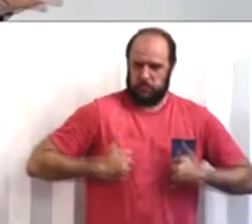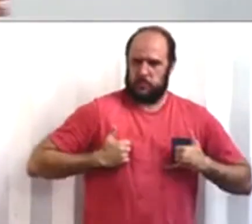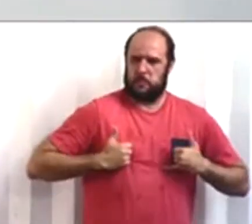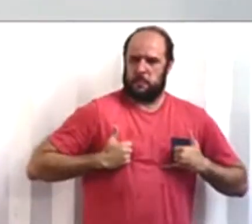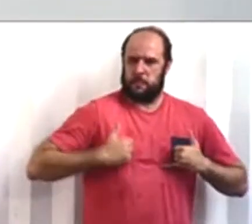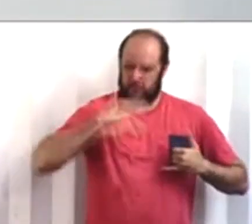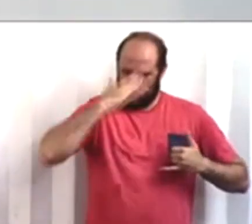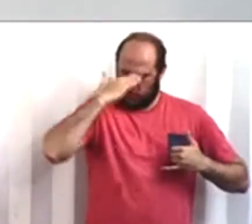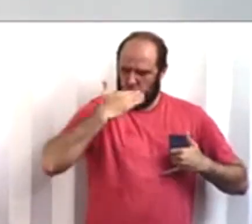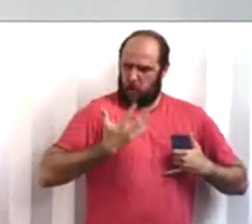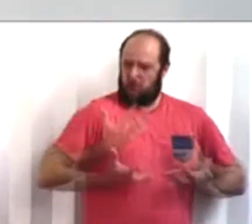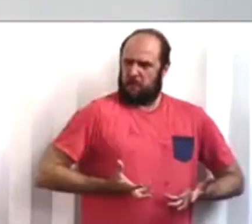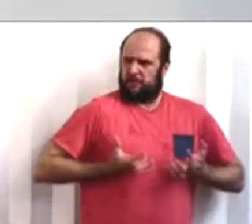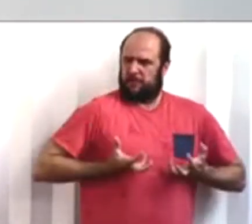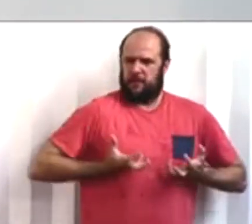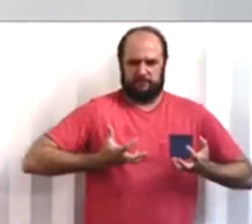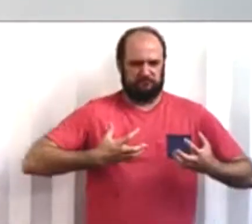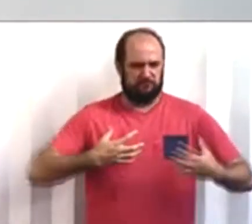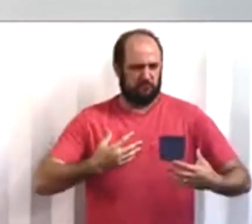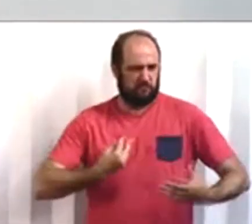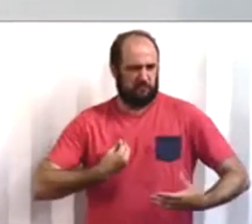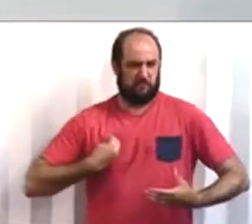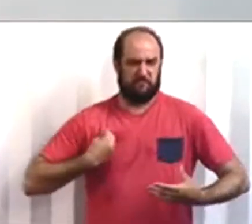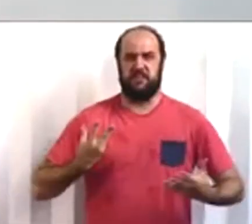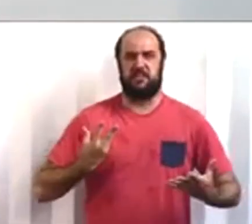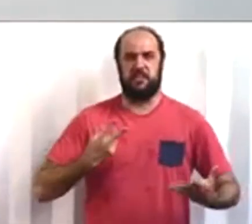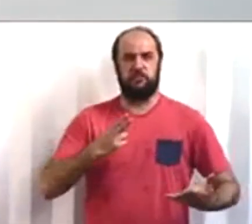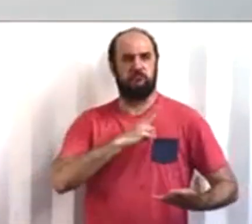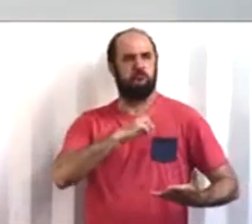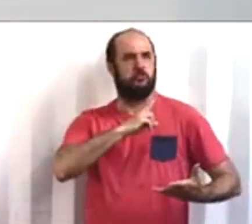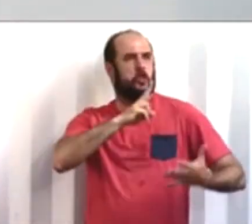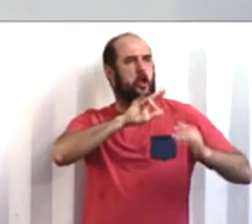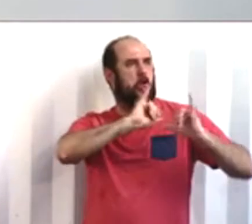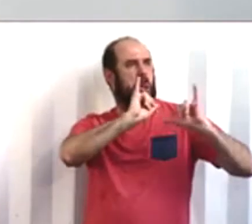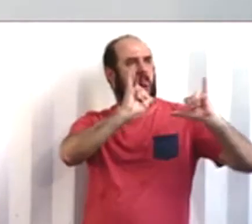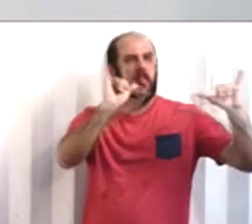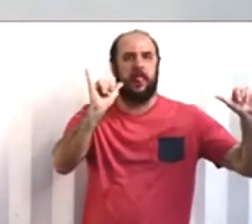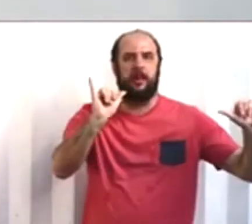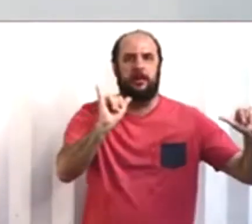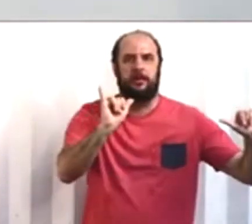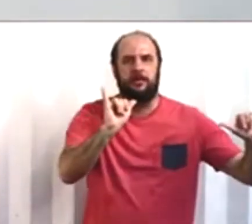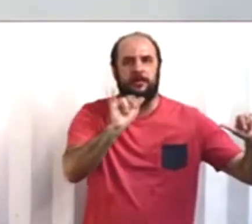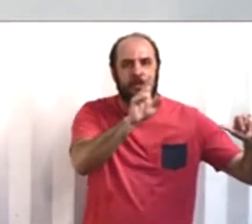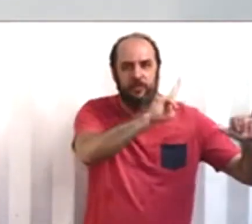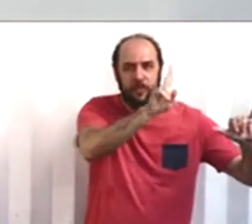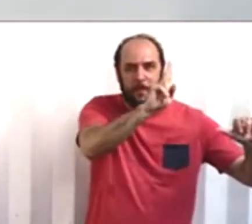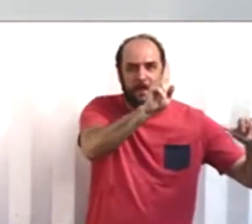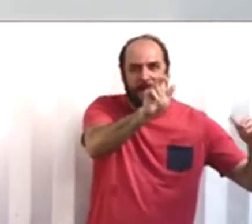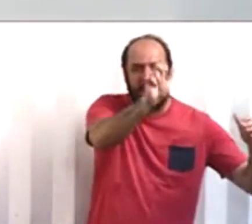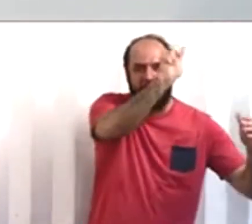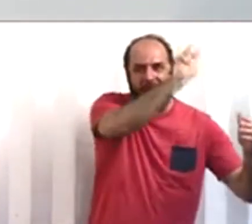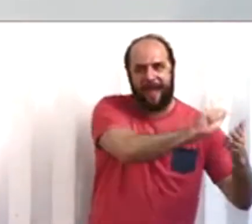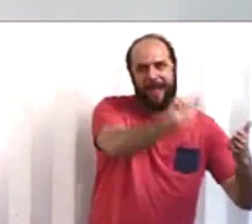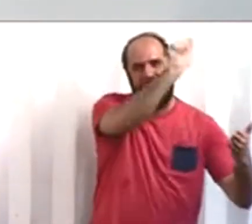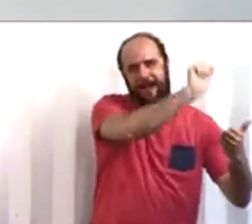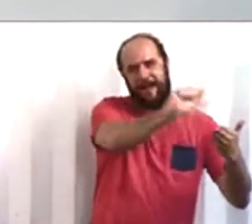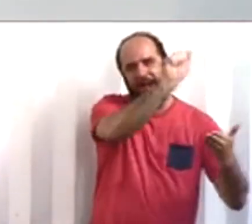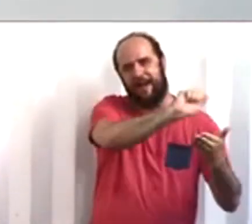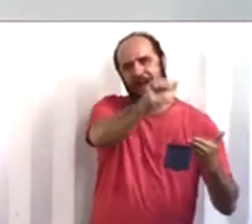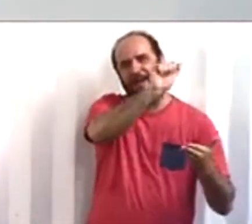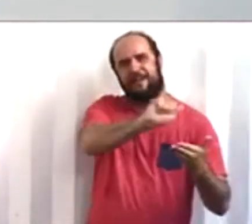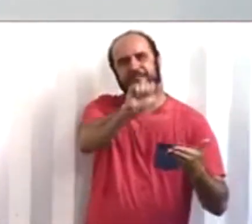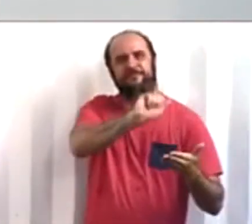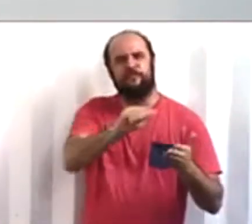honrado e glorificado, se você vive para marcar o seu nome na história, esse nome será apagado da história. E todo o